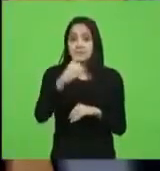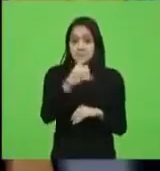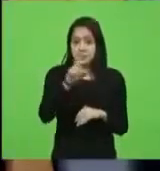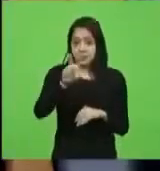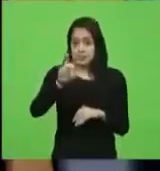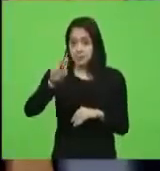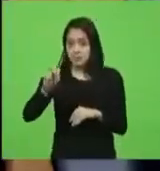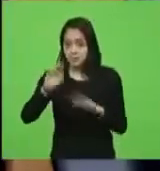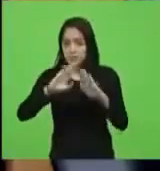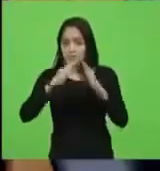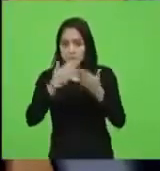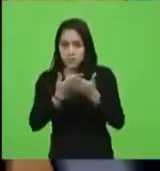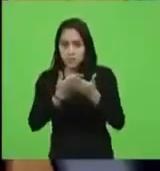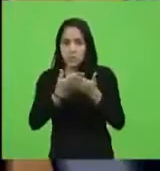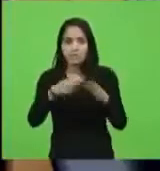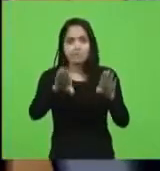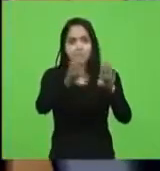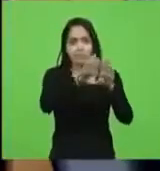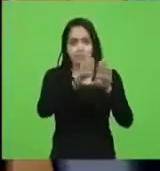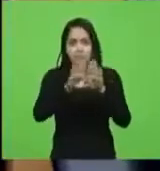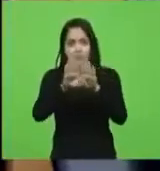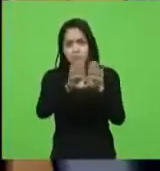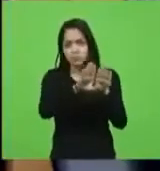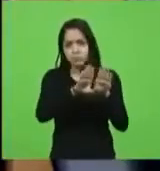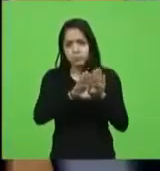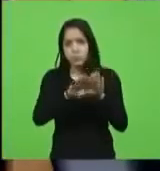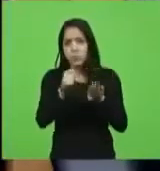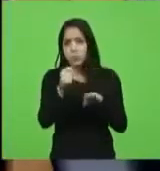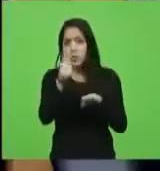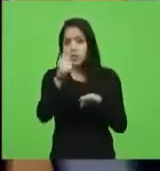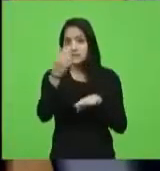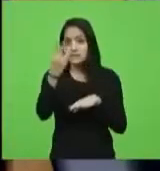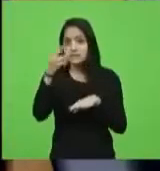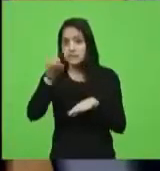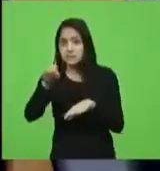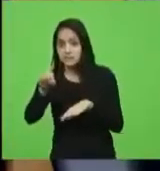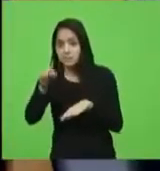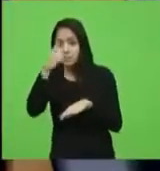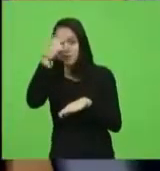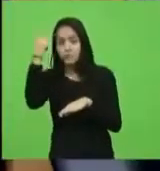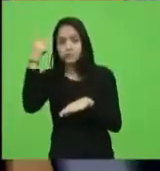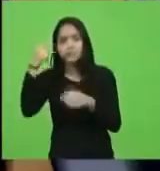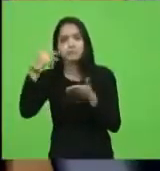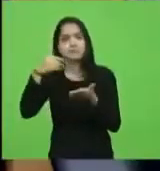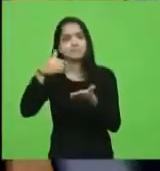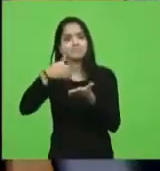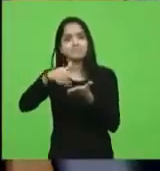150 escolas já fecharam. Quase 3 mil pessoas já perderam seus empregos.